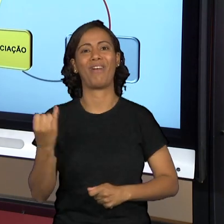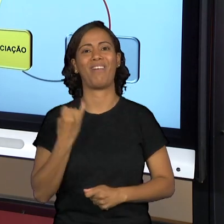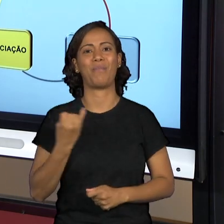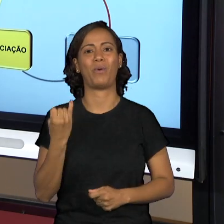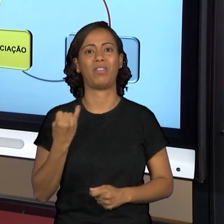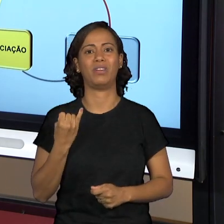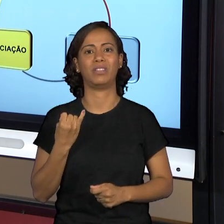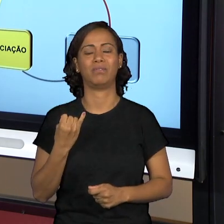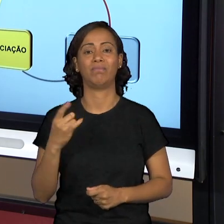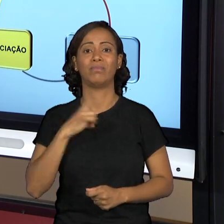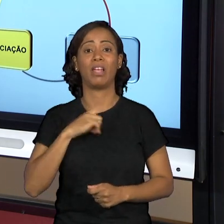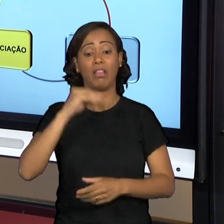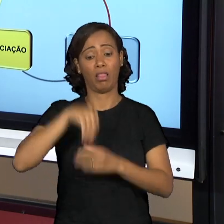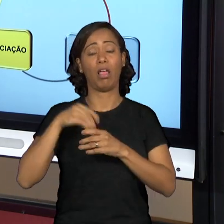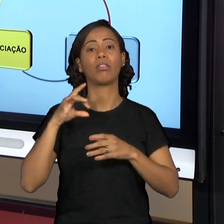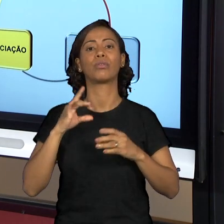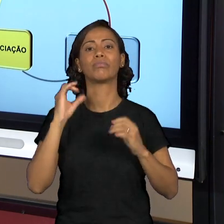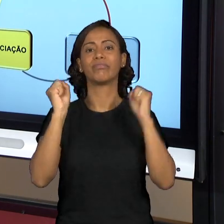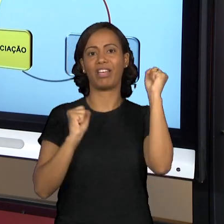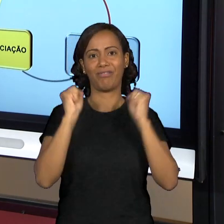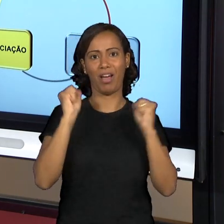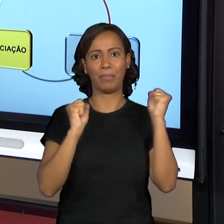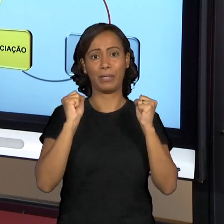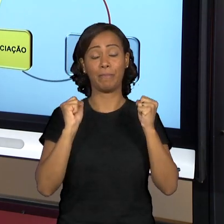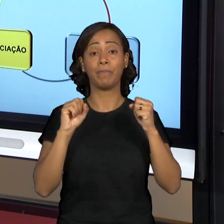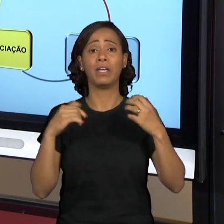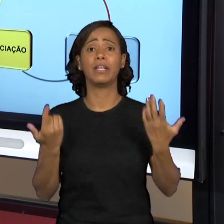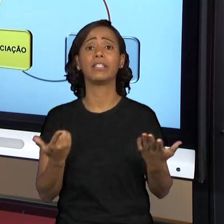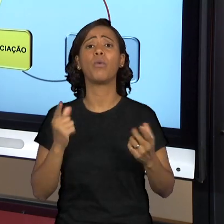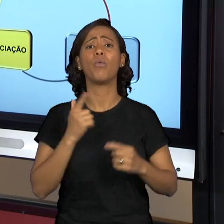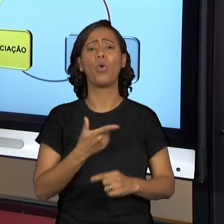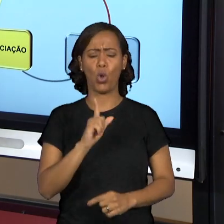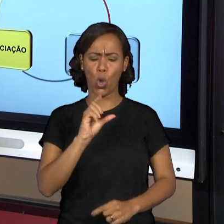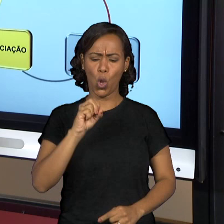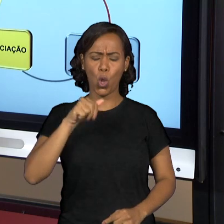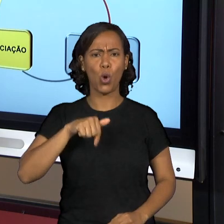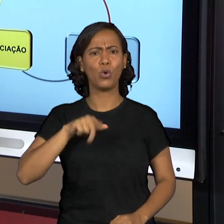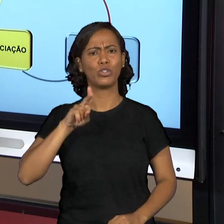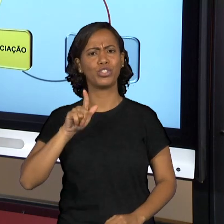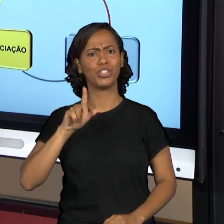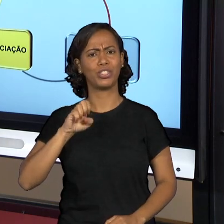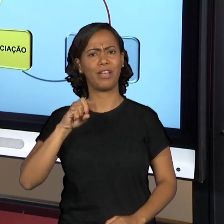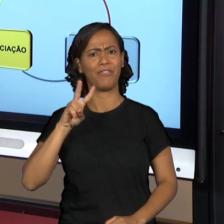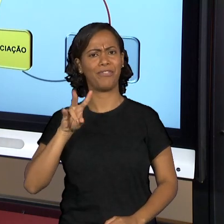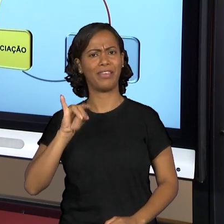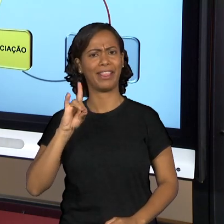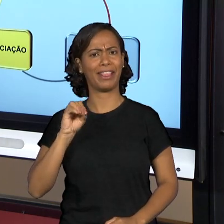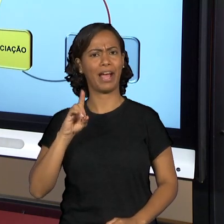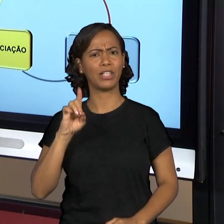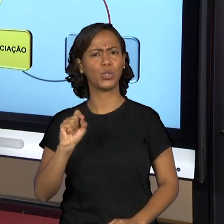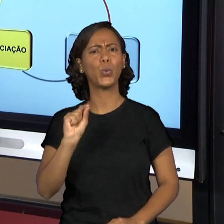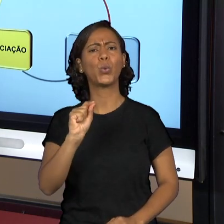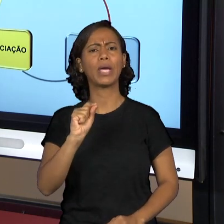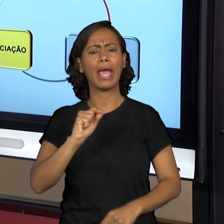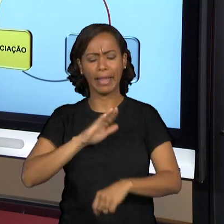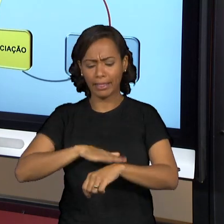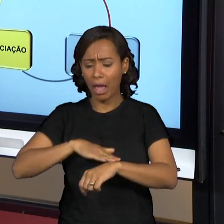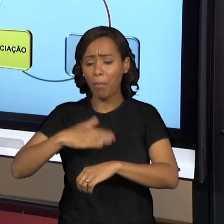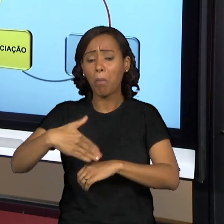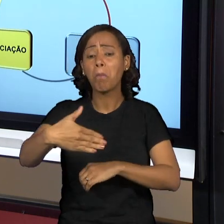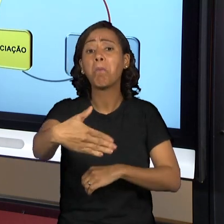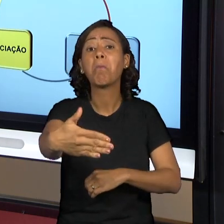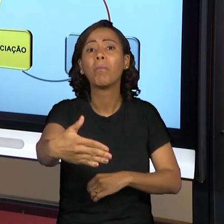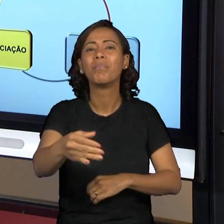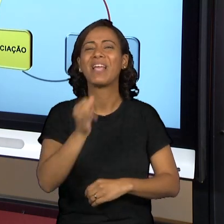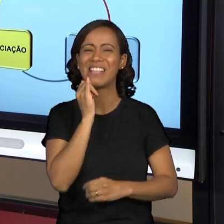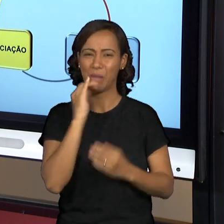longevidade dentro da organização. Essa longevidade, ela vai determinar quanto tempo dura. Então, imagina assim, ó, eu tenho um computador.